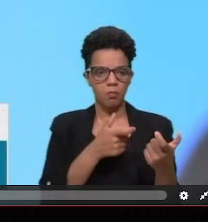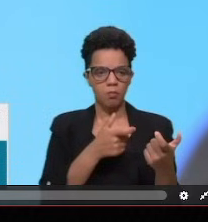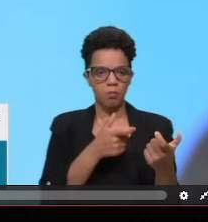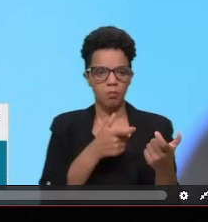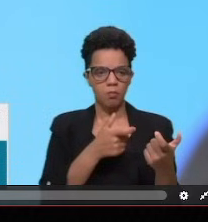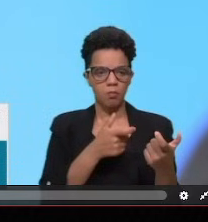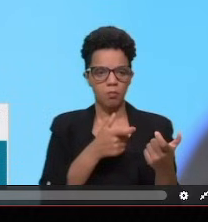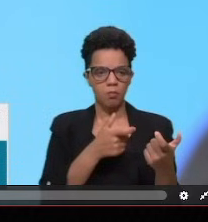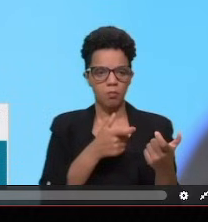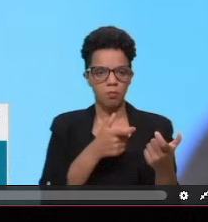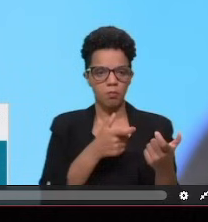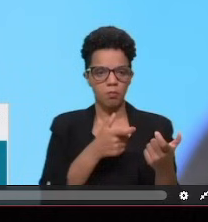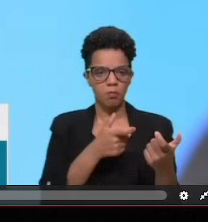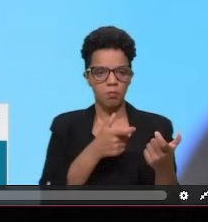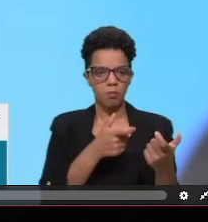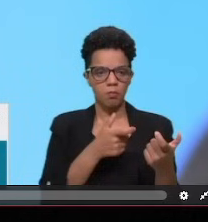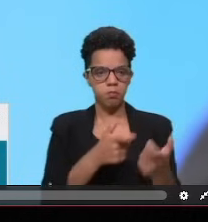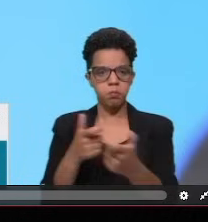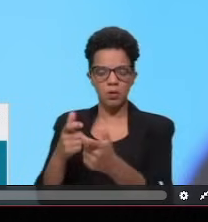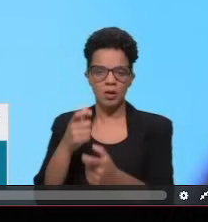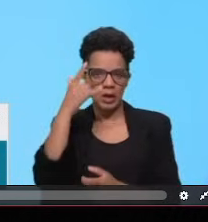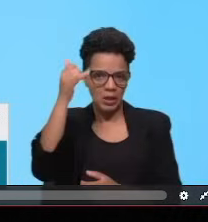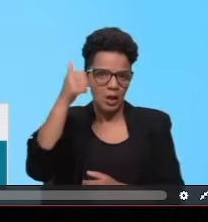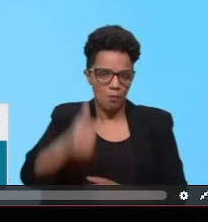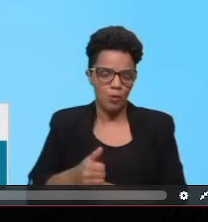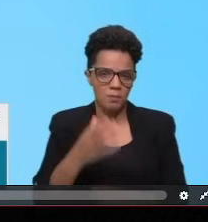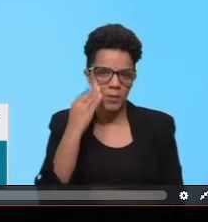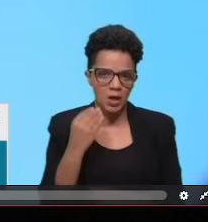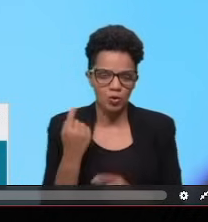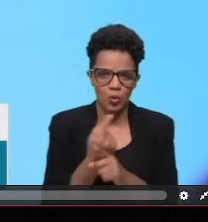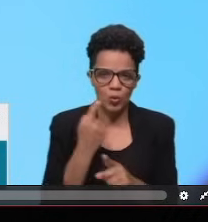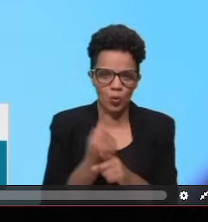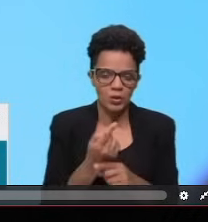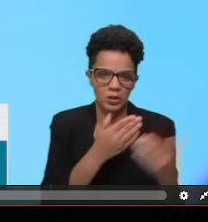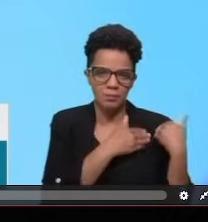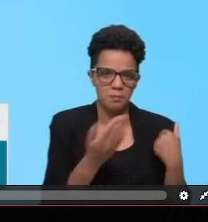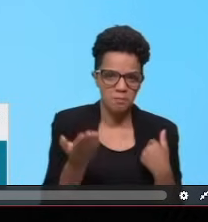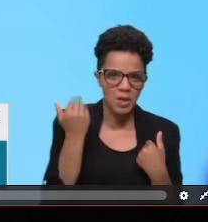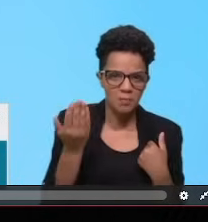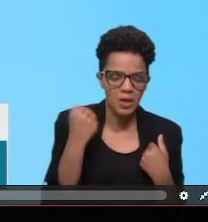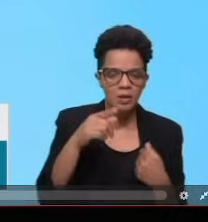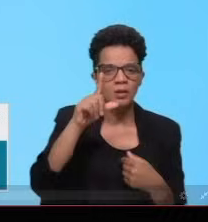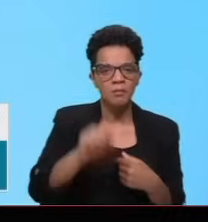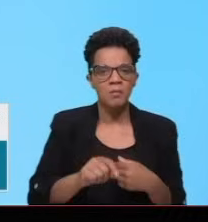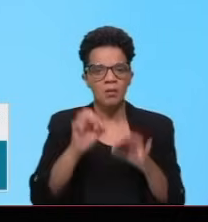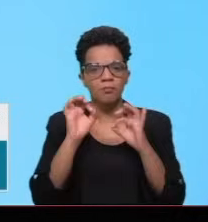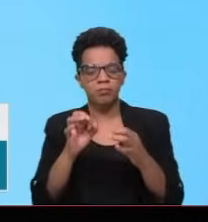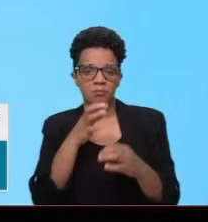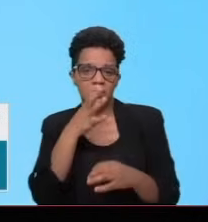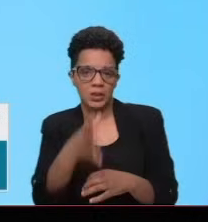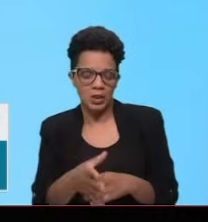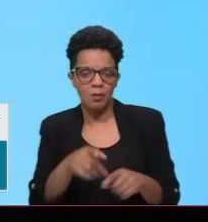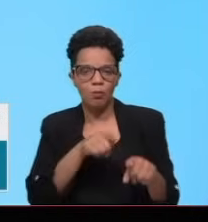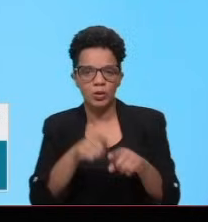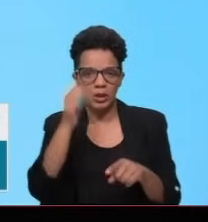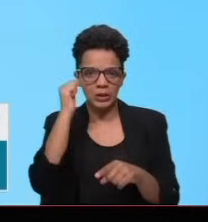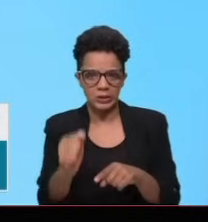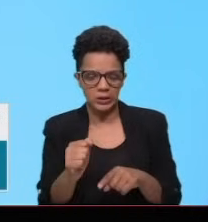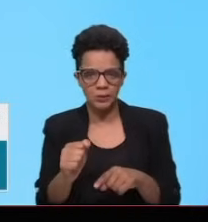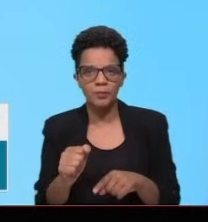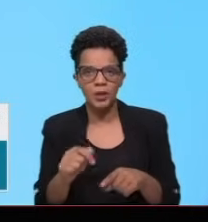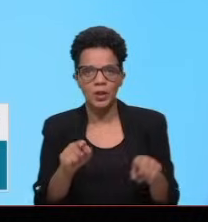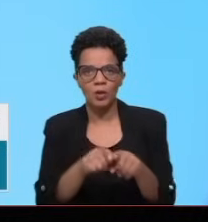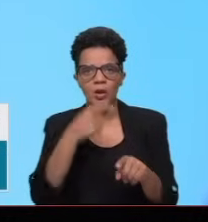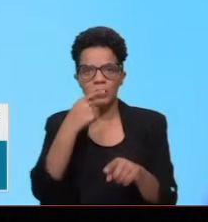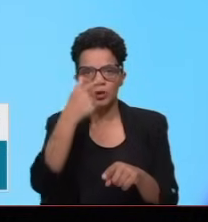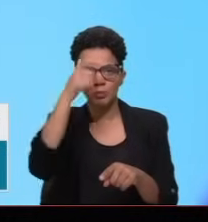que toda a gente devia ter uma uma G3 em casa que há poucas coisas são irresponsáveis e muito mais próprio diria eu de uma política criminosa do que alguém que se diz